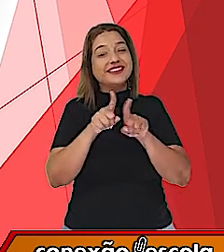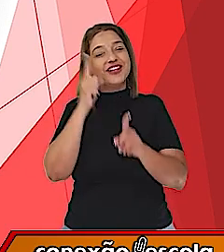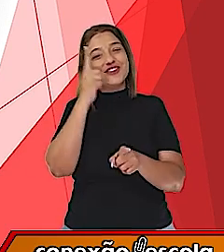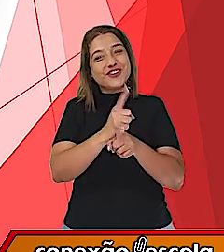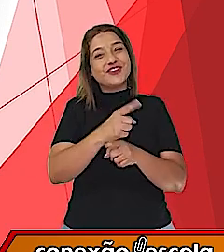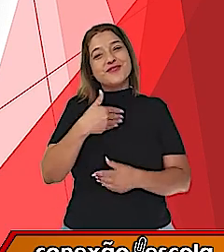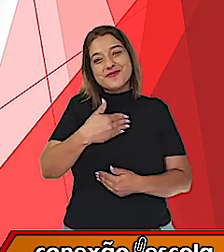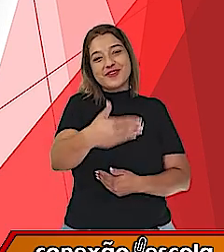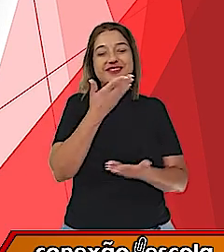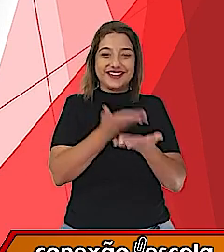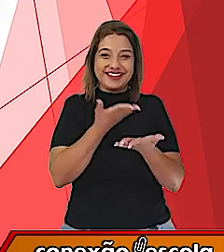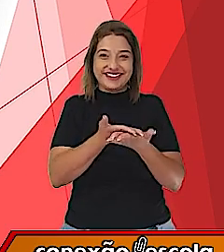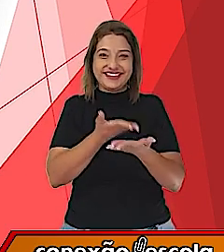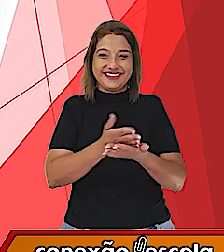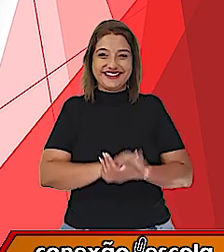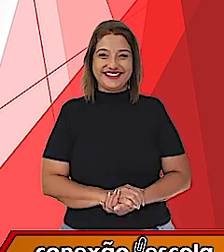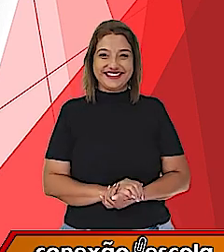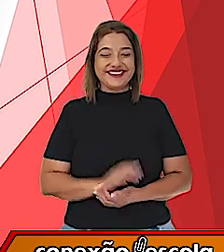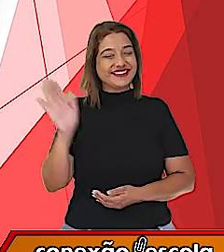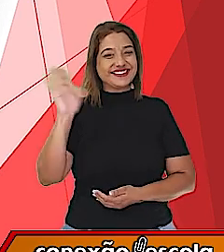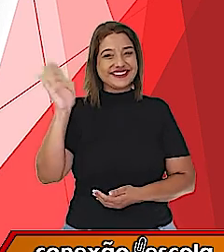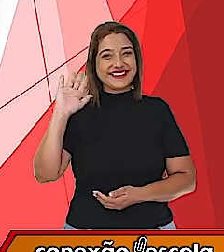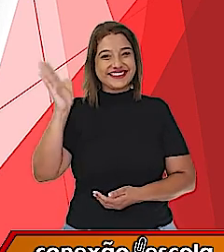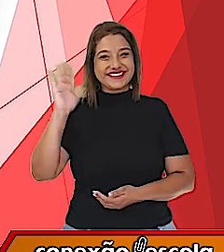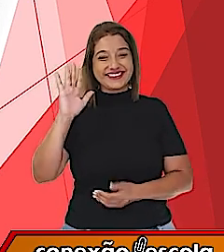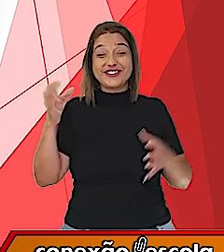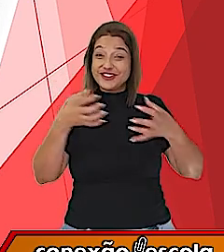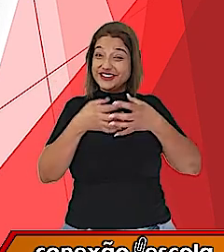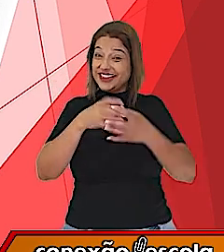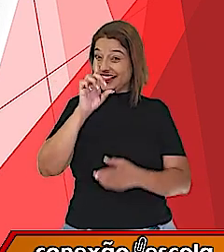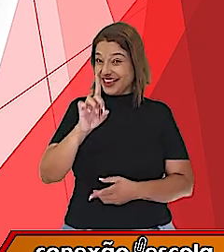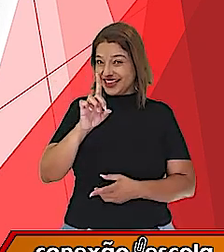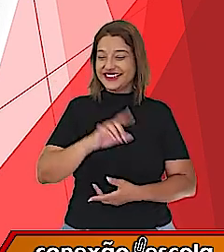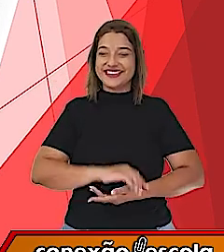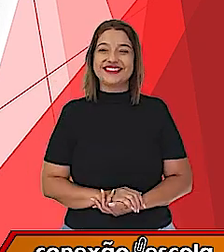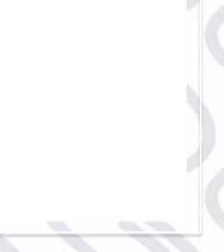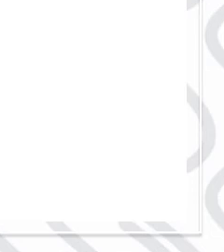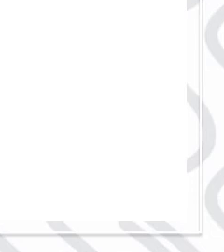até a nossa próxima aula. Tchau, agrupamento D!